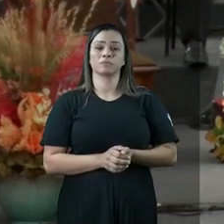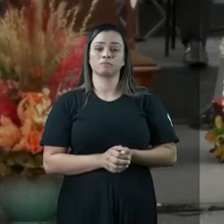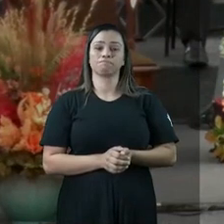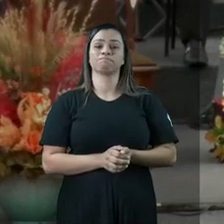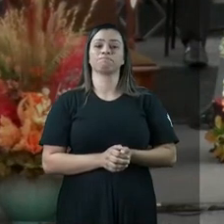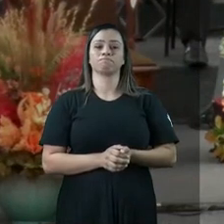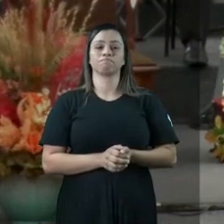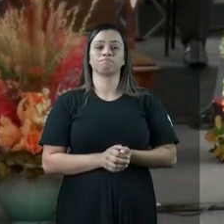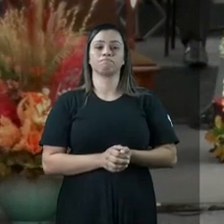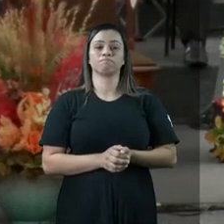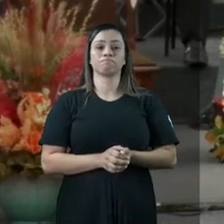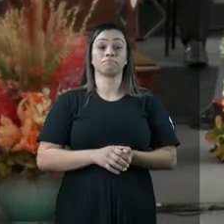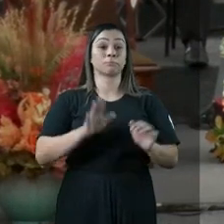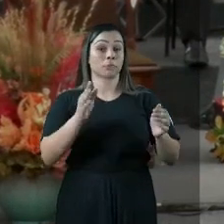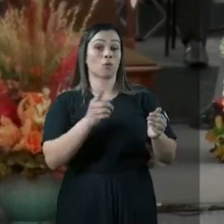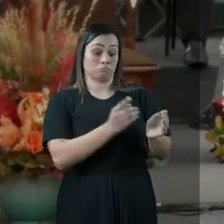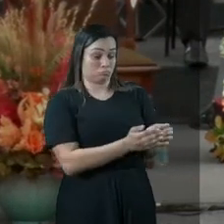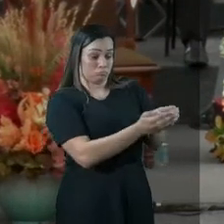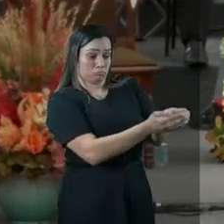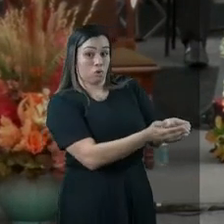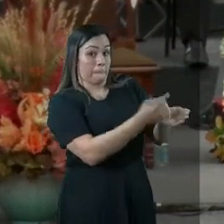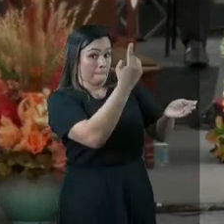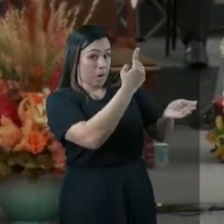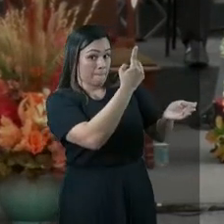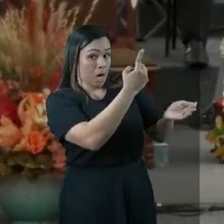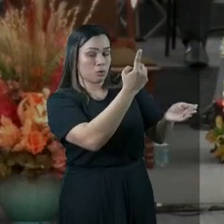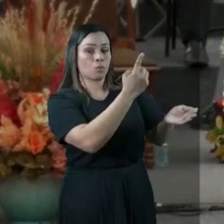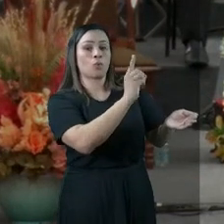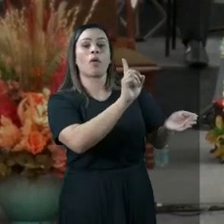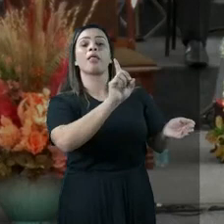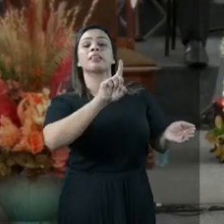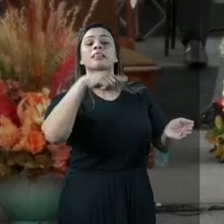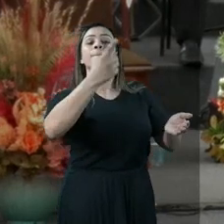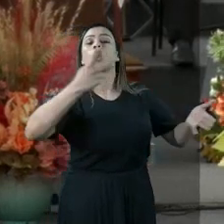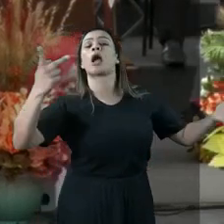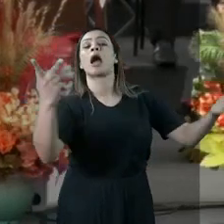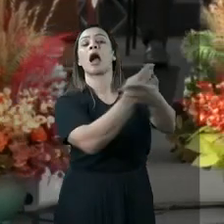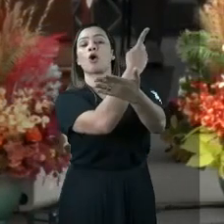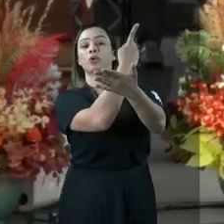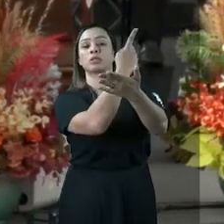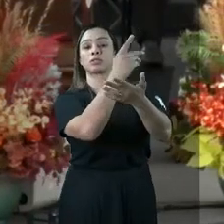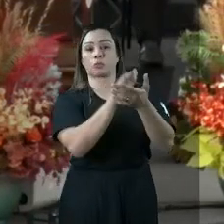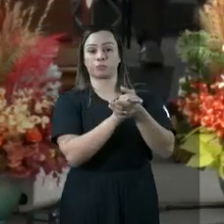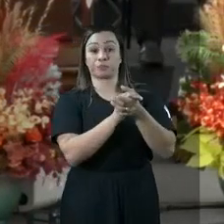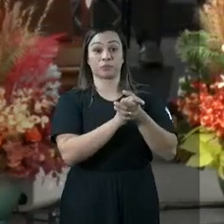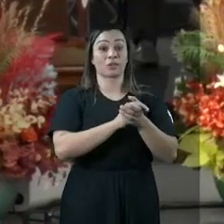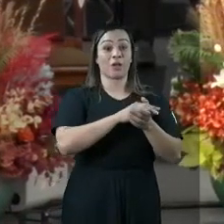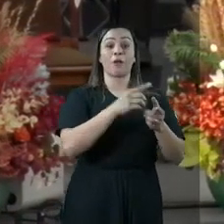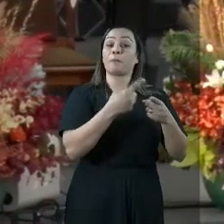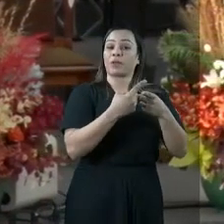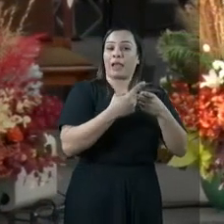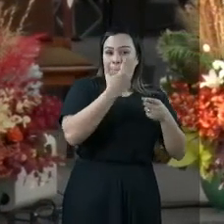Na segunda tempestade, o Rei da Glória não vai. Diz assim: na primeira eu fui e eles me fizeram